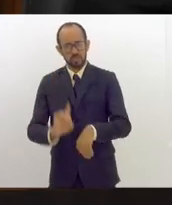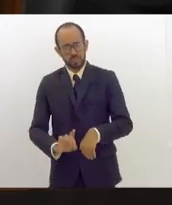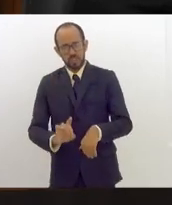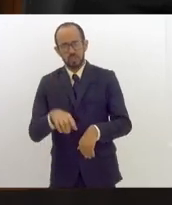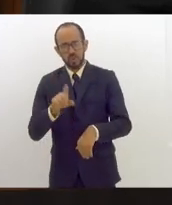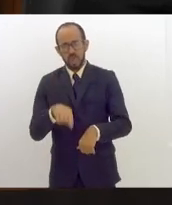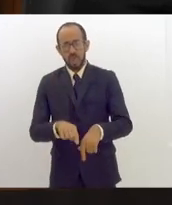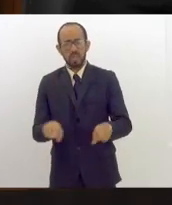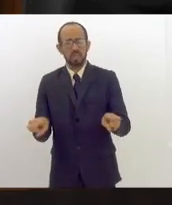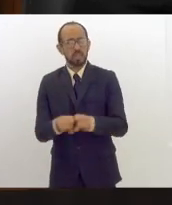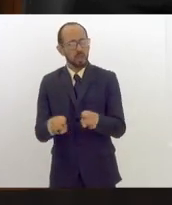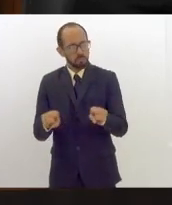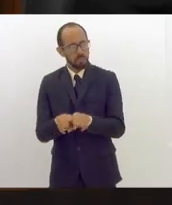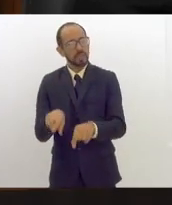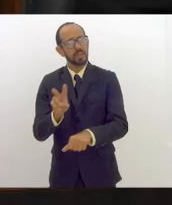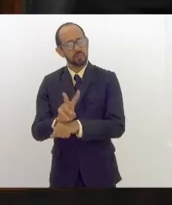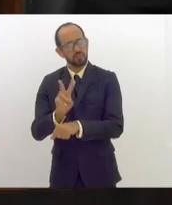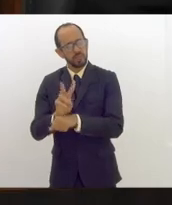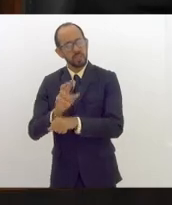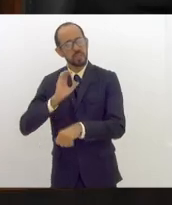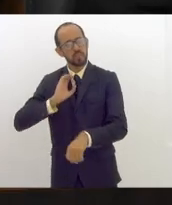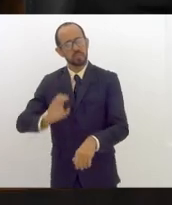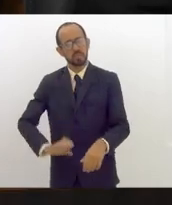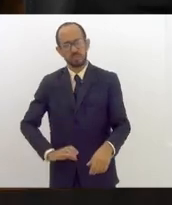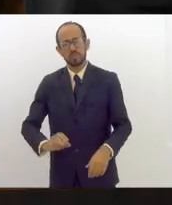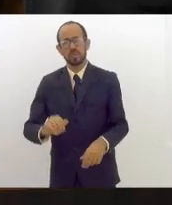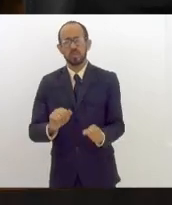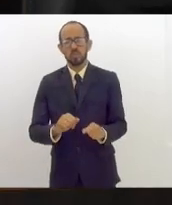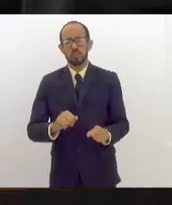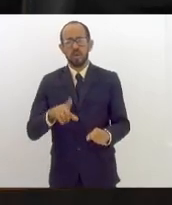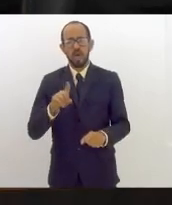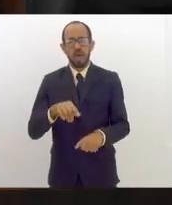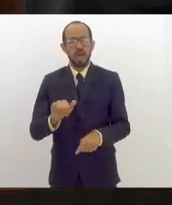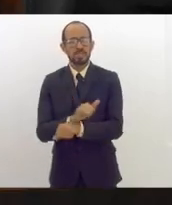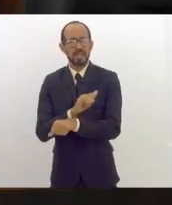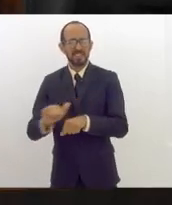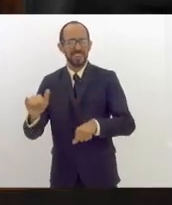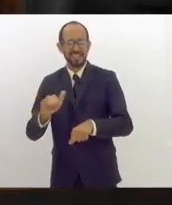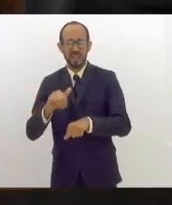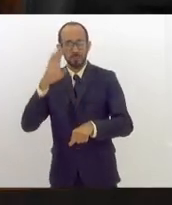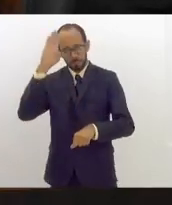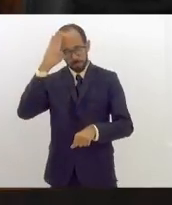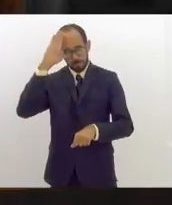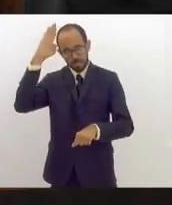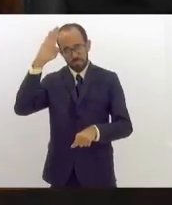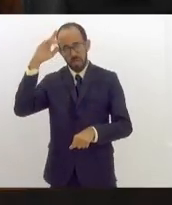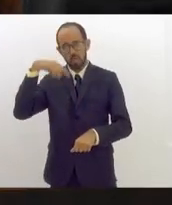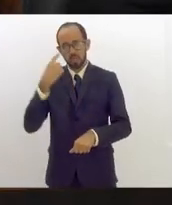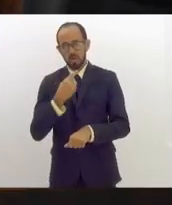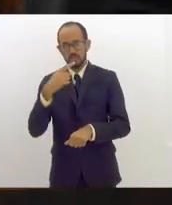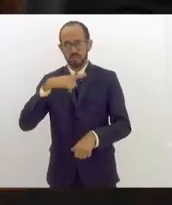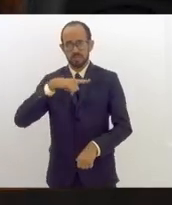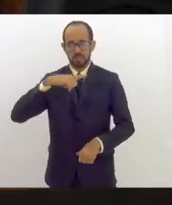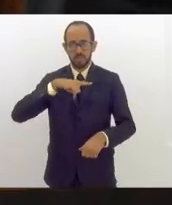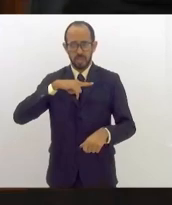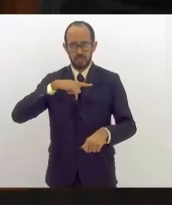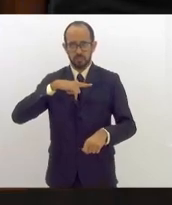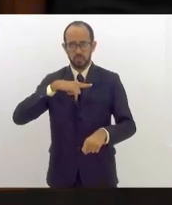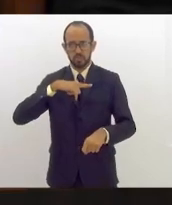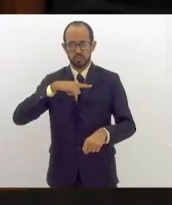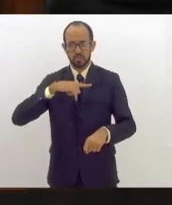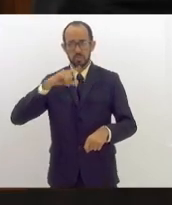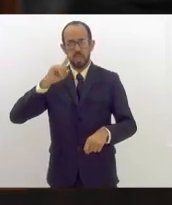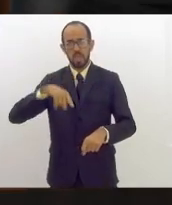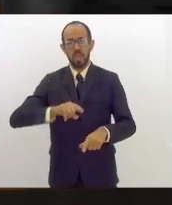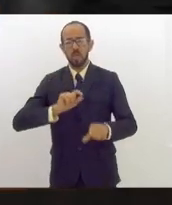defender a civilidade a maior ferramenta que nós temos falei agora como advogado em nós advogados essa